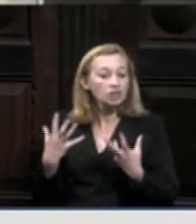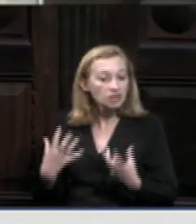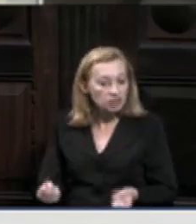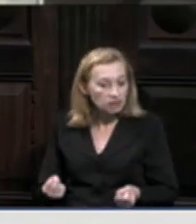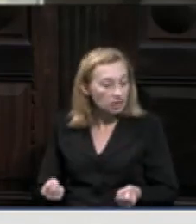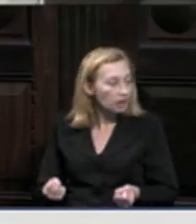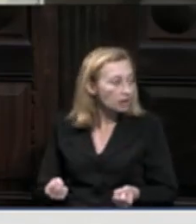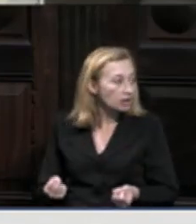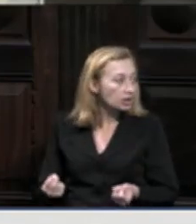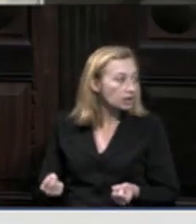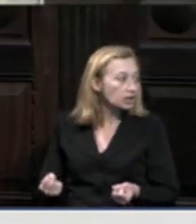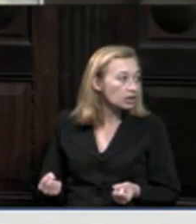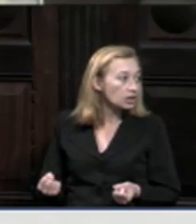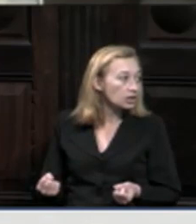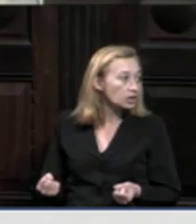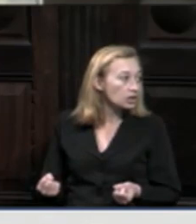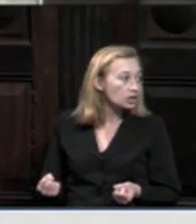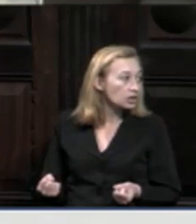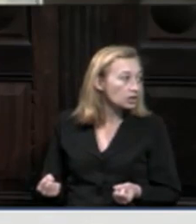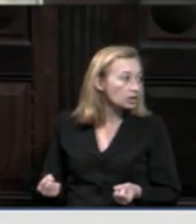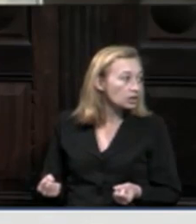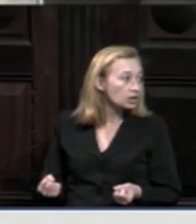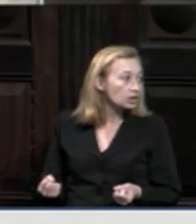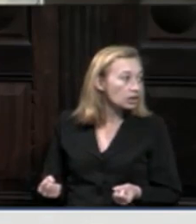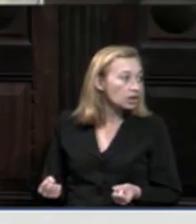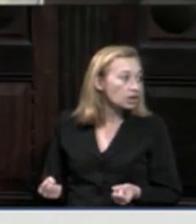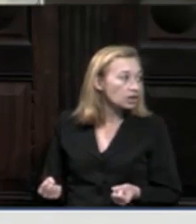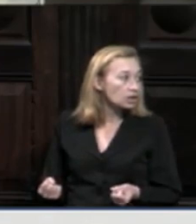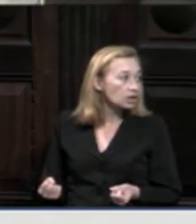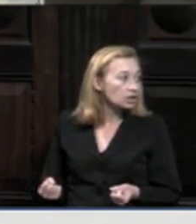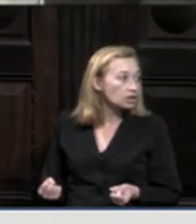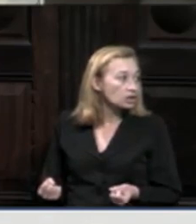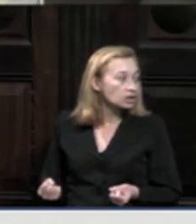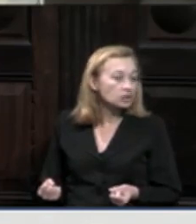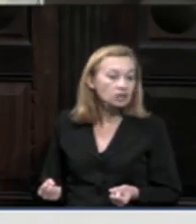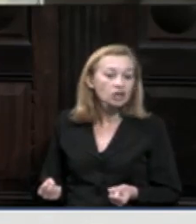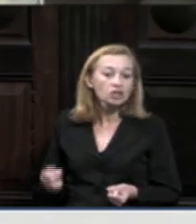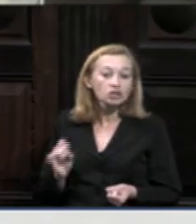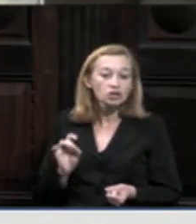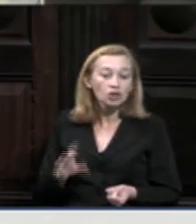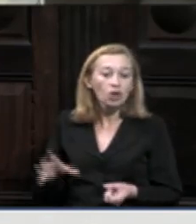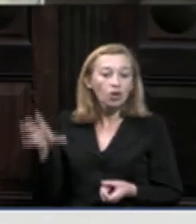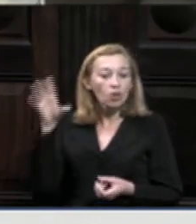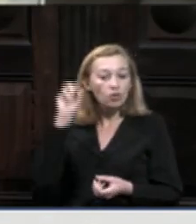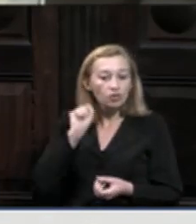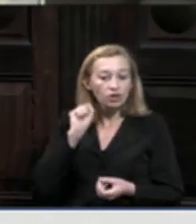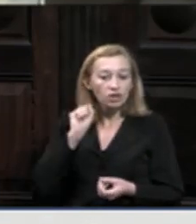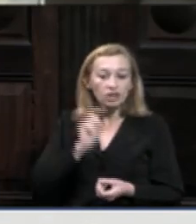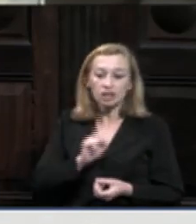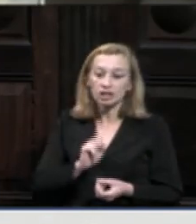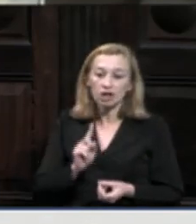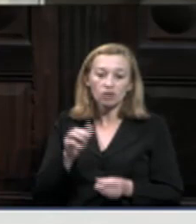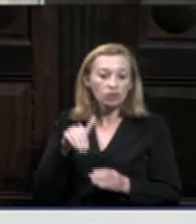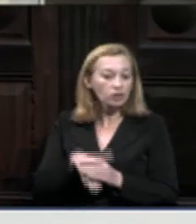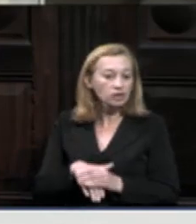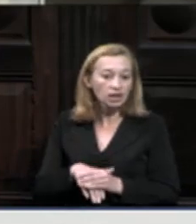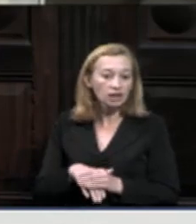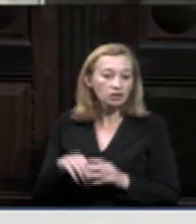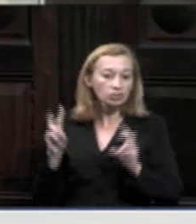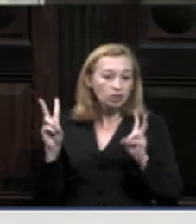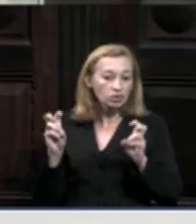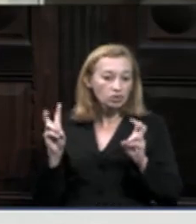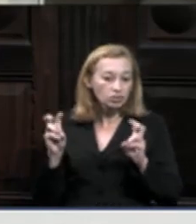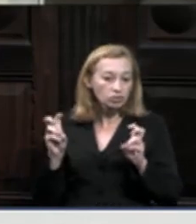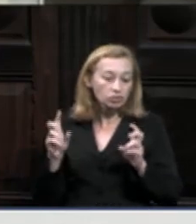aquecer, colher os pareceres e não votar a matéria, que também não há